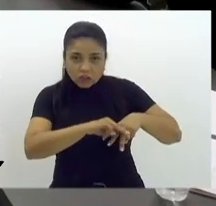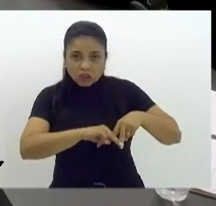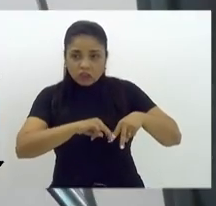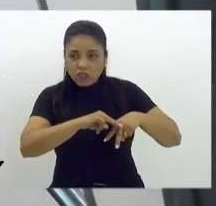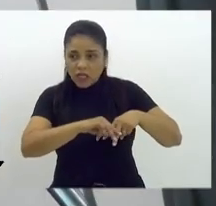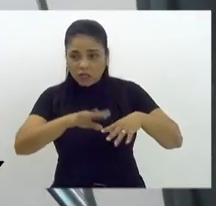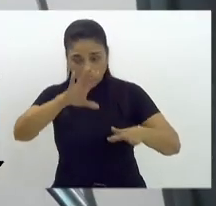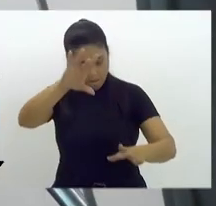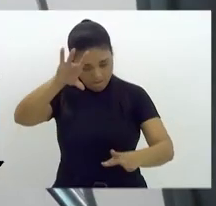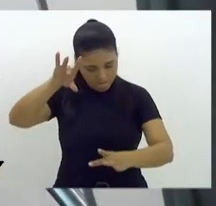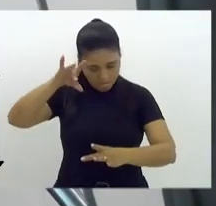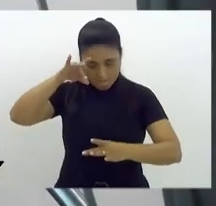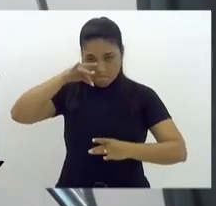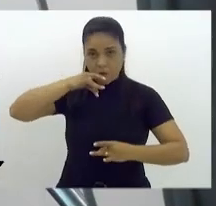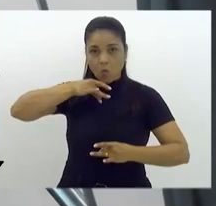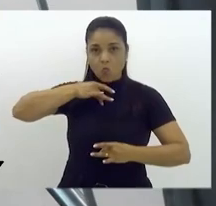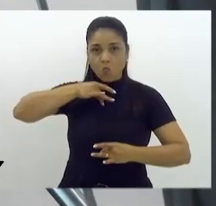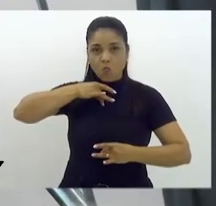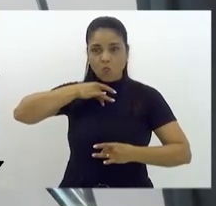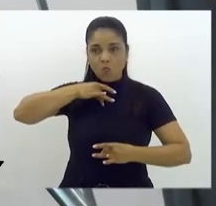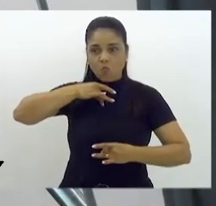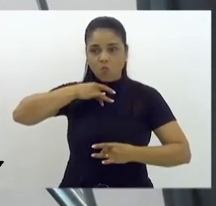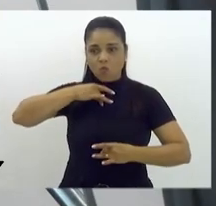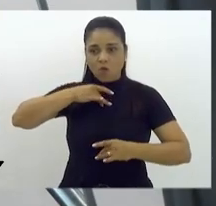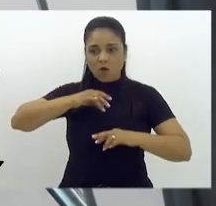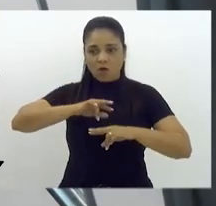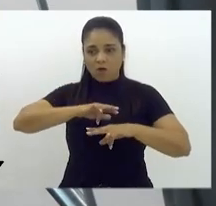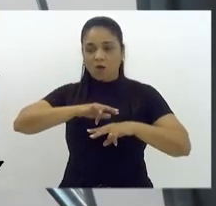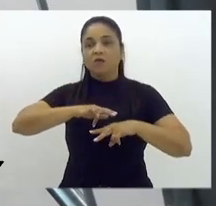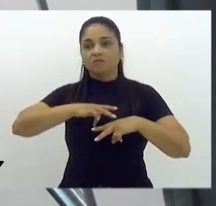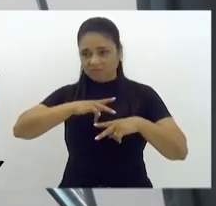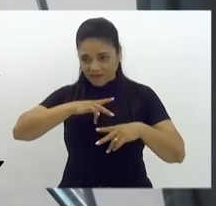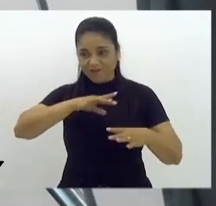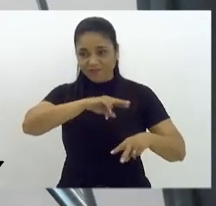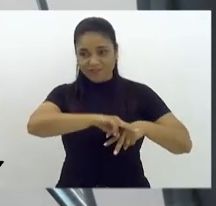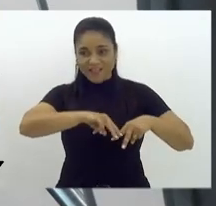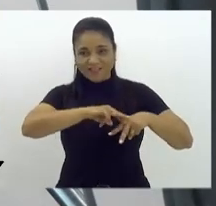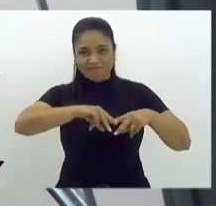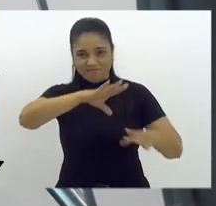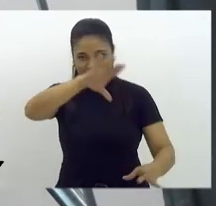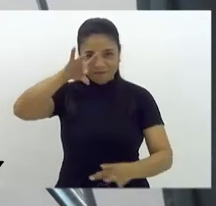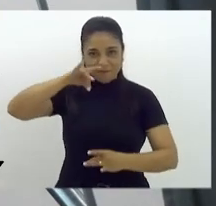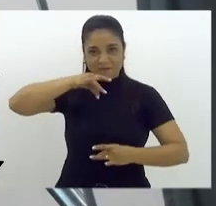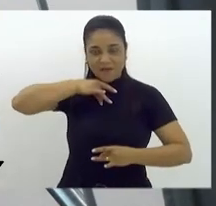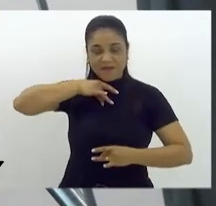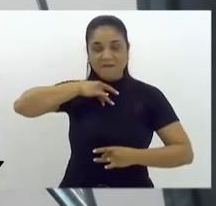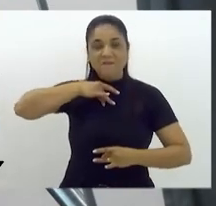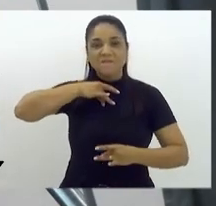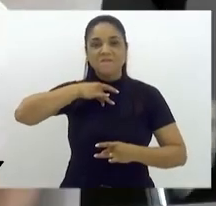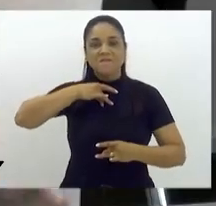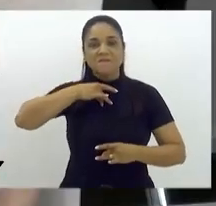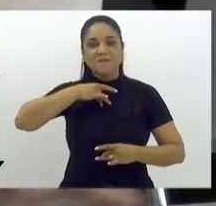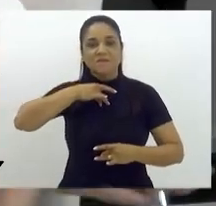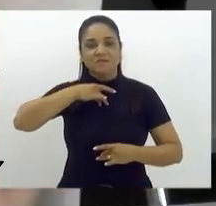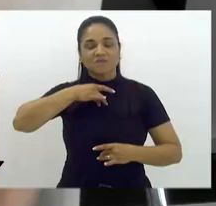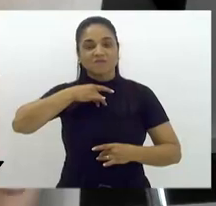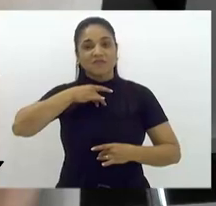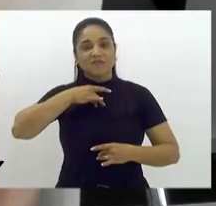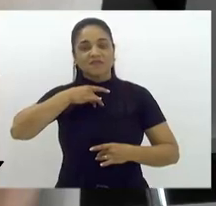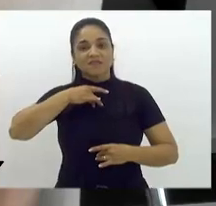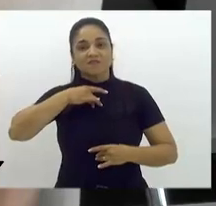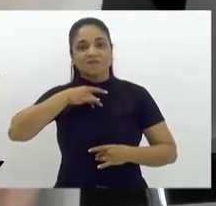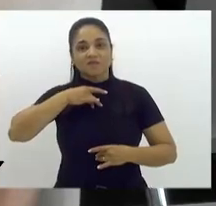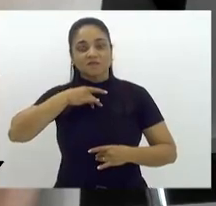uma forma absolutamente enquadrada elas não são mulheres que querem vamos dizer assim sair dessas desse